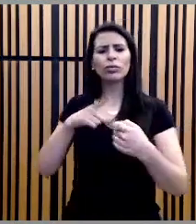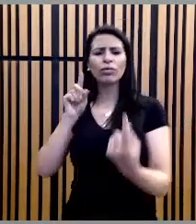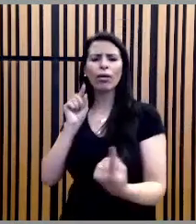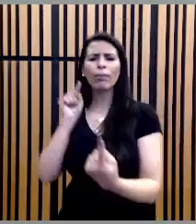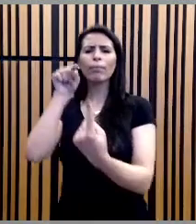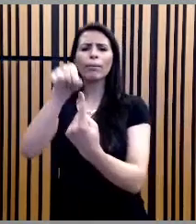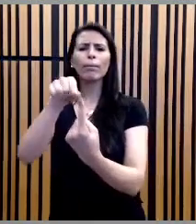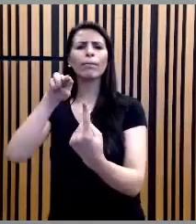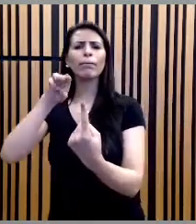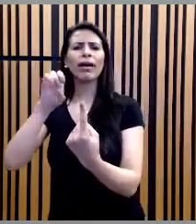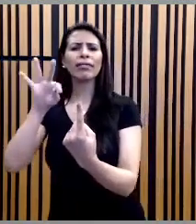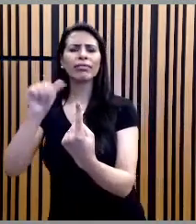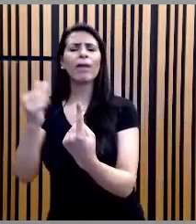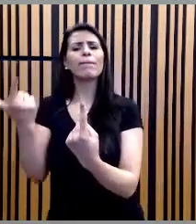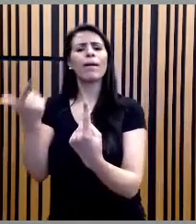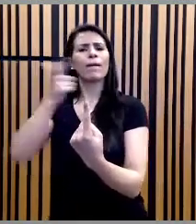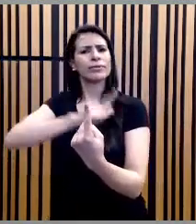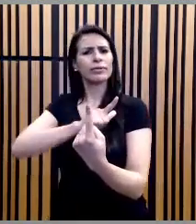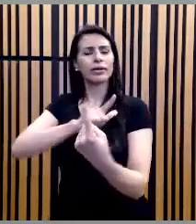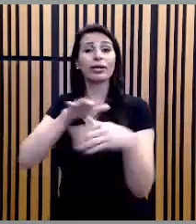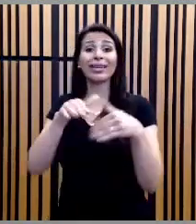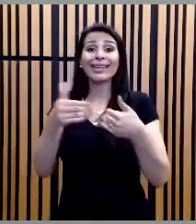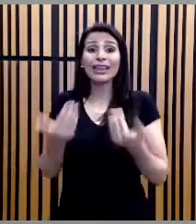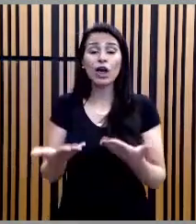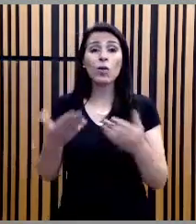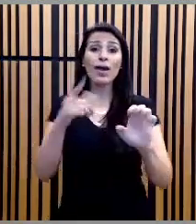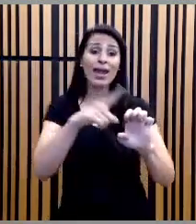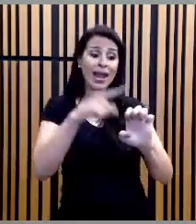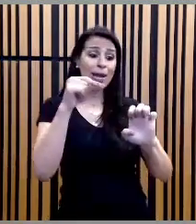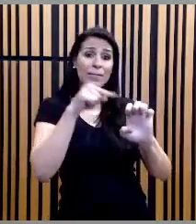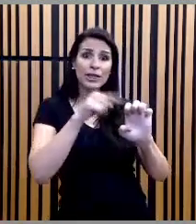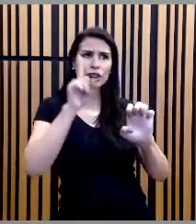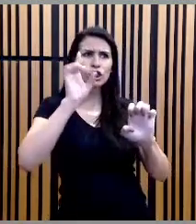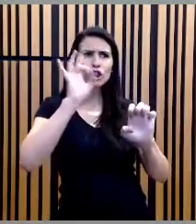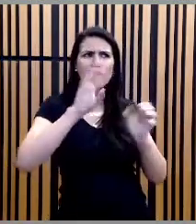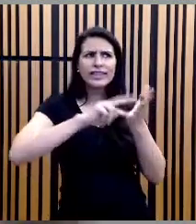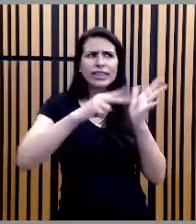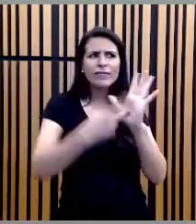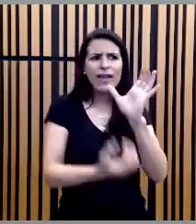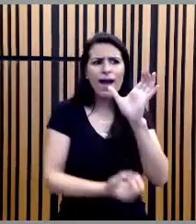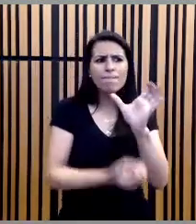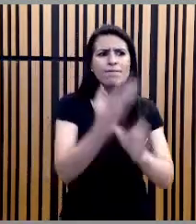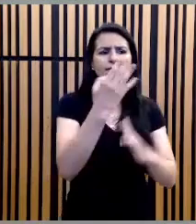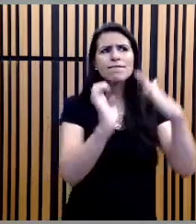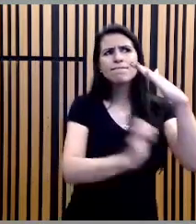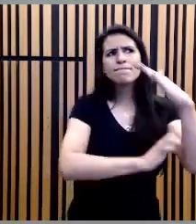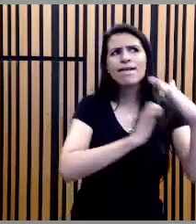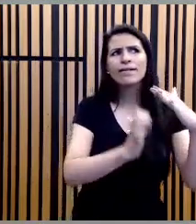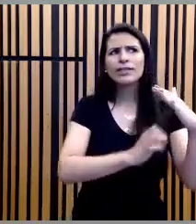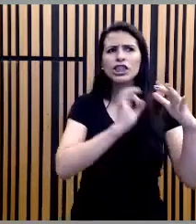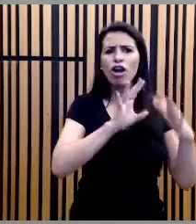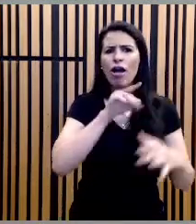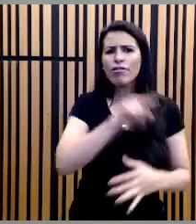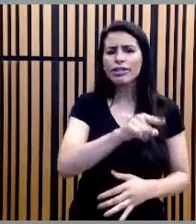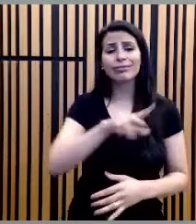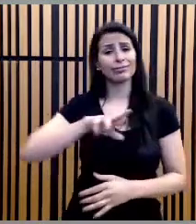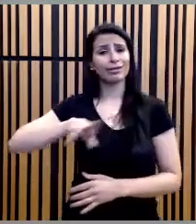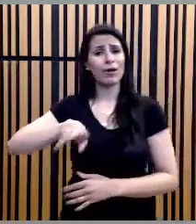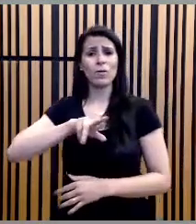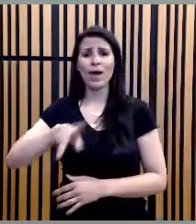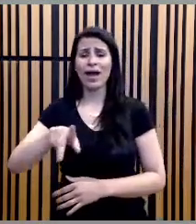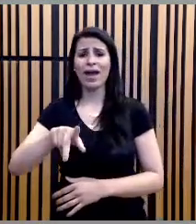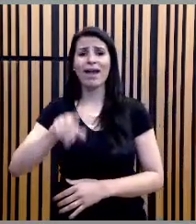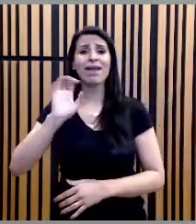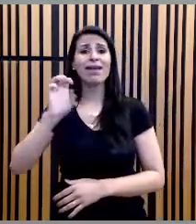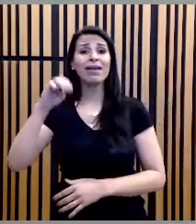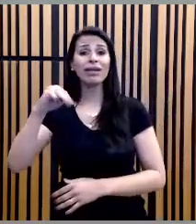Então, empreender, pessoal, não é simplesmente o ato de abrir uma empresa, de constituir uma empresa. Empreender, ele faz